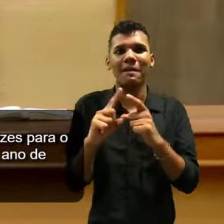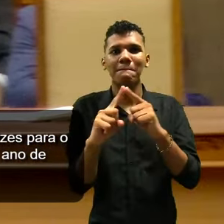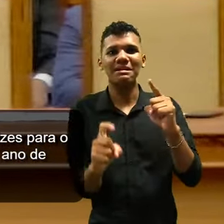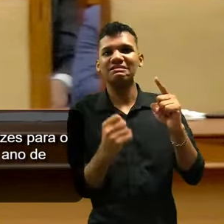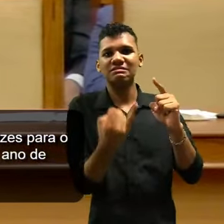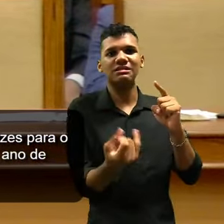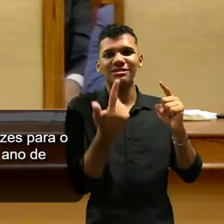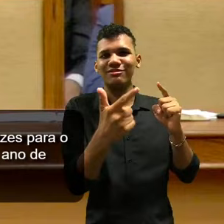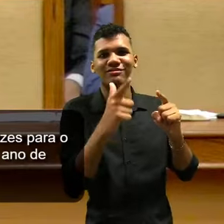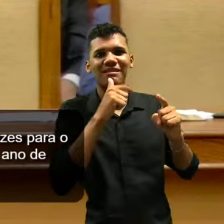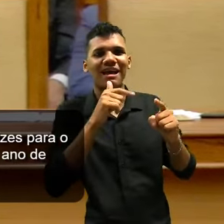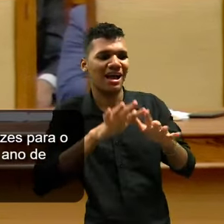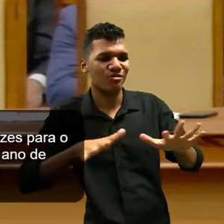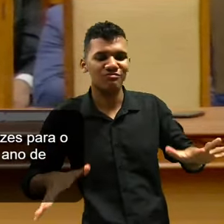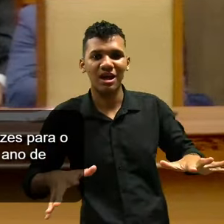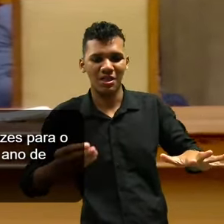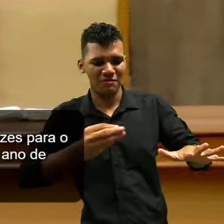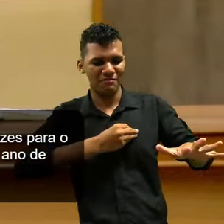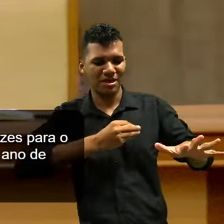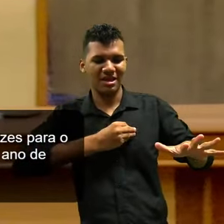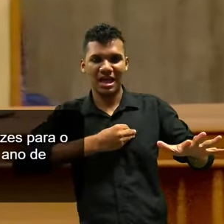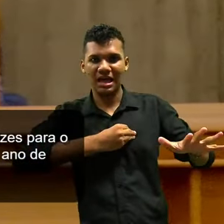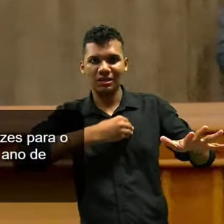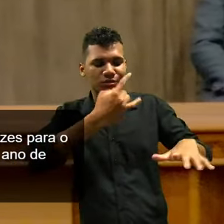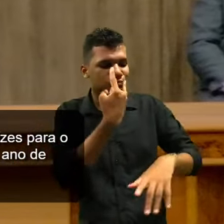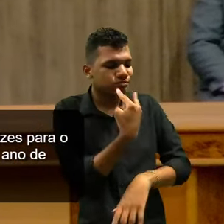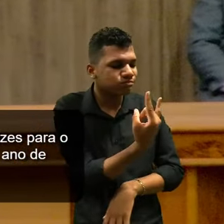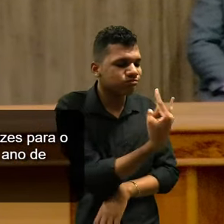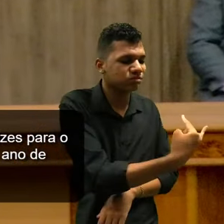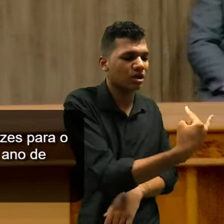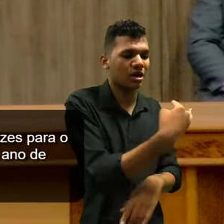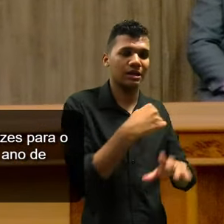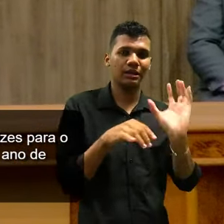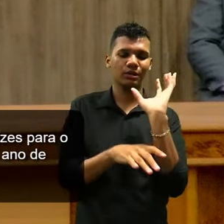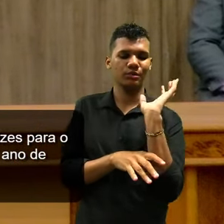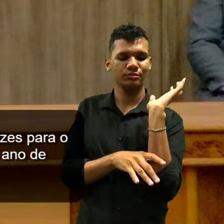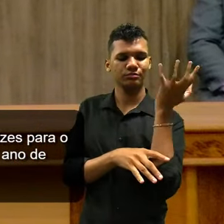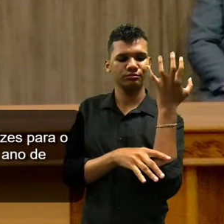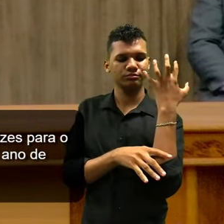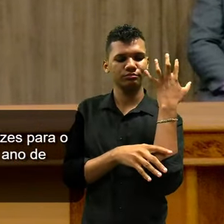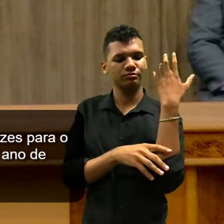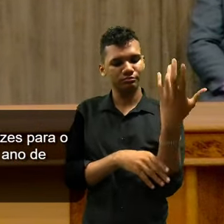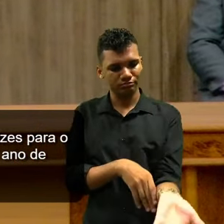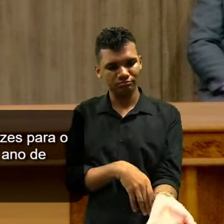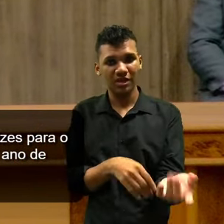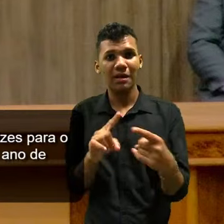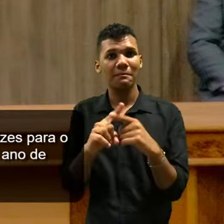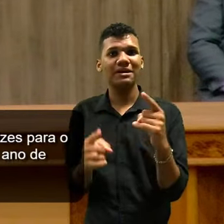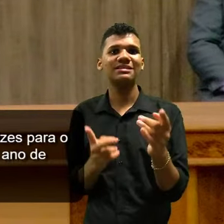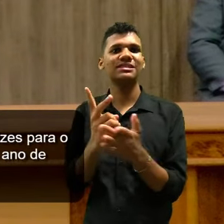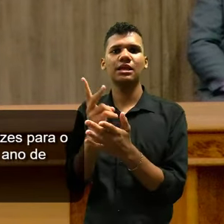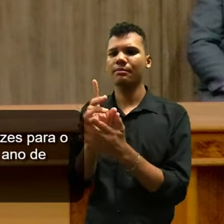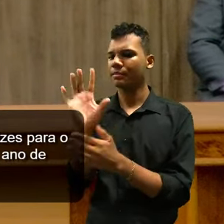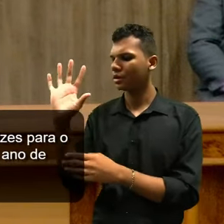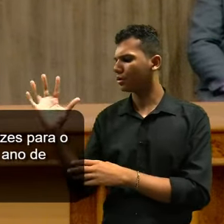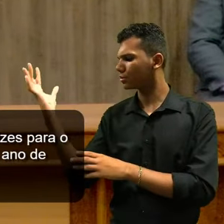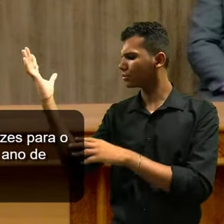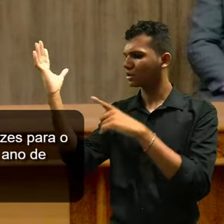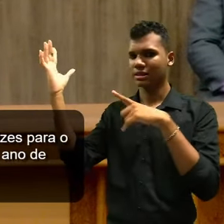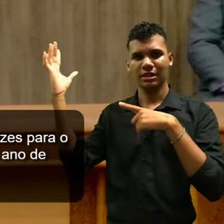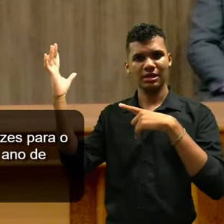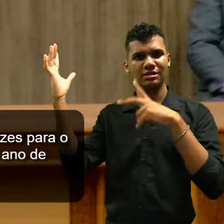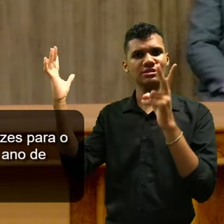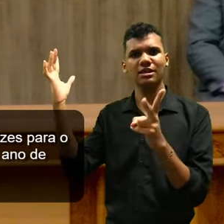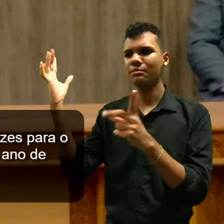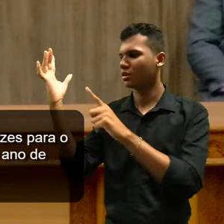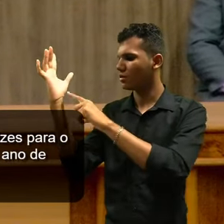a fonte ol lá o que mais mas a sua folha fica verde a folha dele é Esperança todo tempo